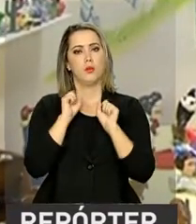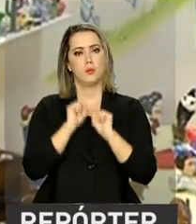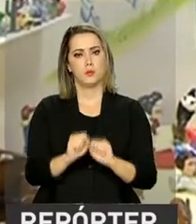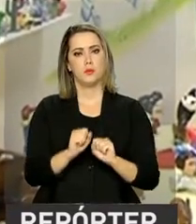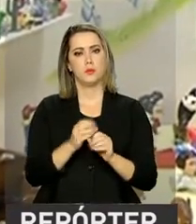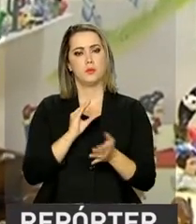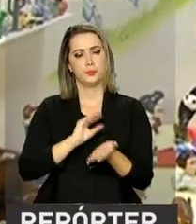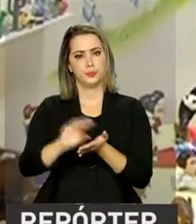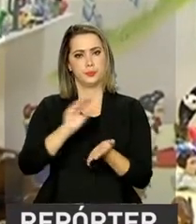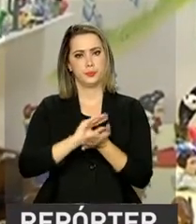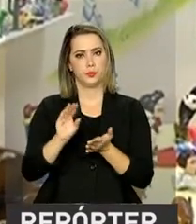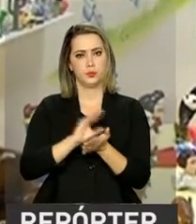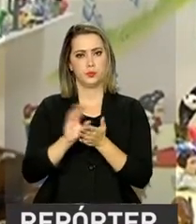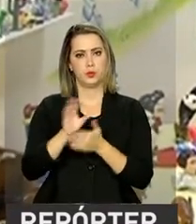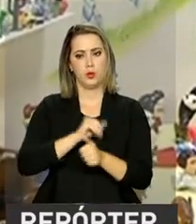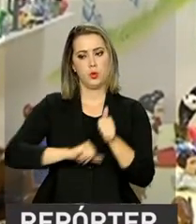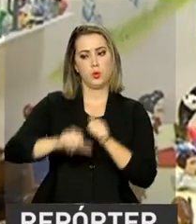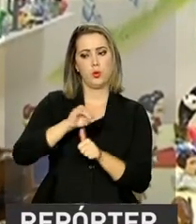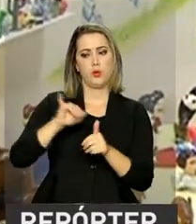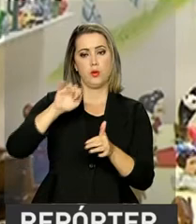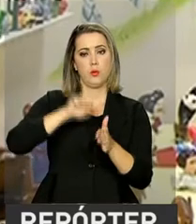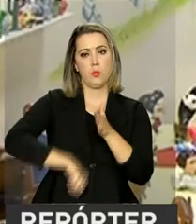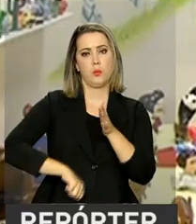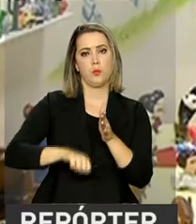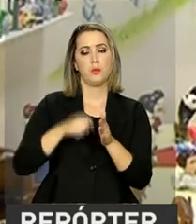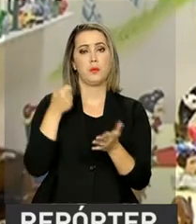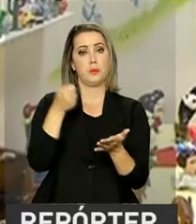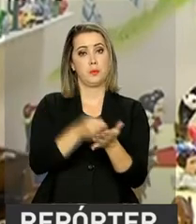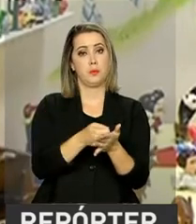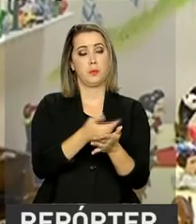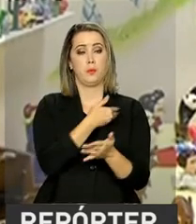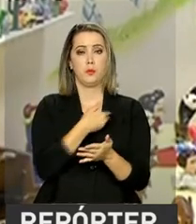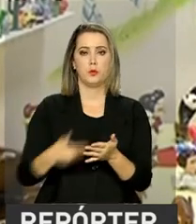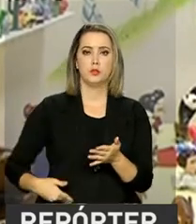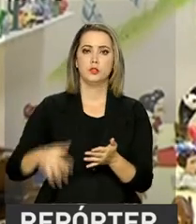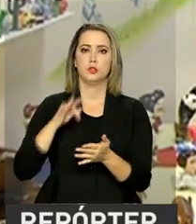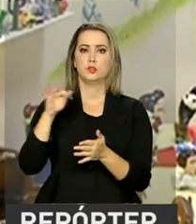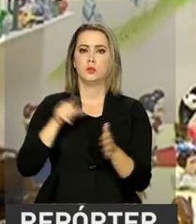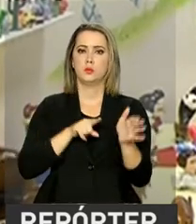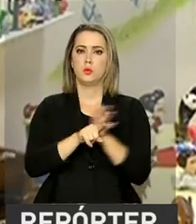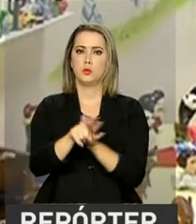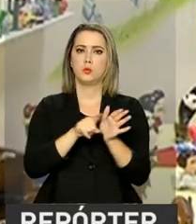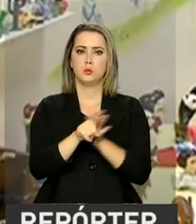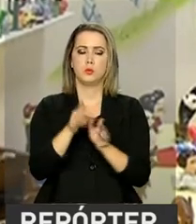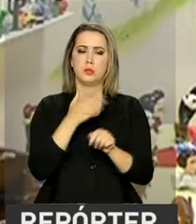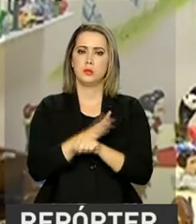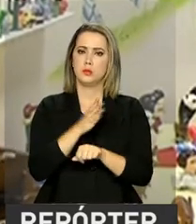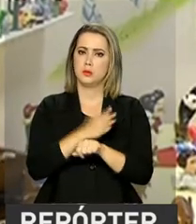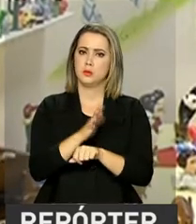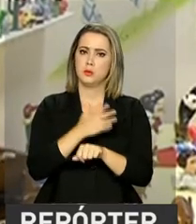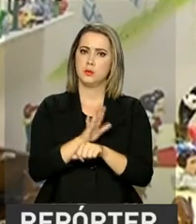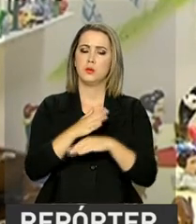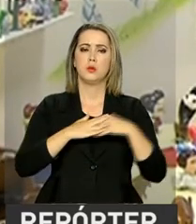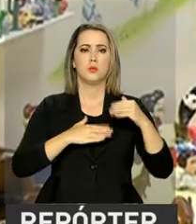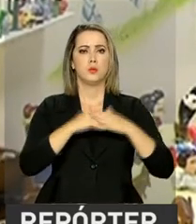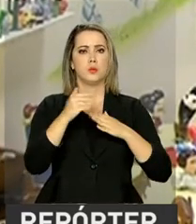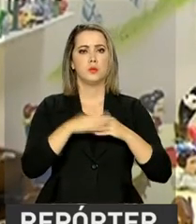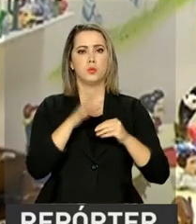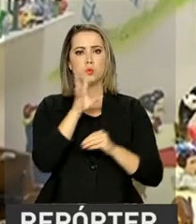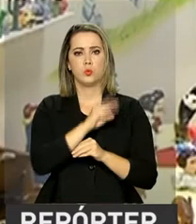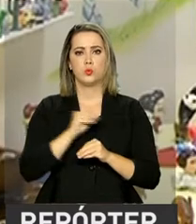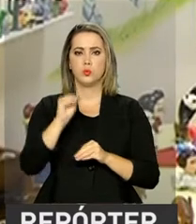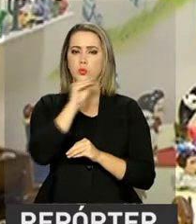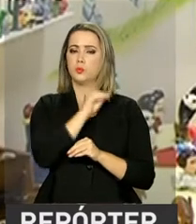a possibilidade de investir o valor de impostos que devem ser pagos ao governo federal em pesquisa, capacitação profissional e